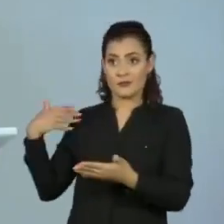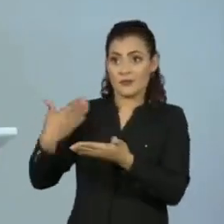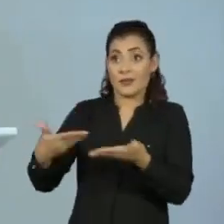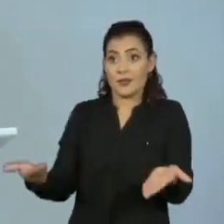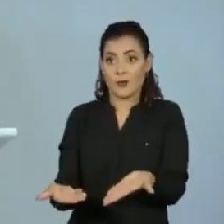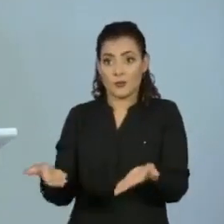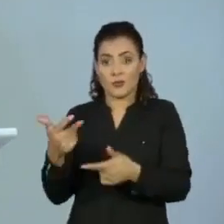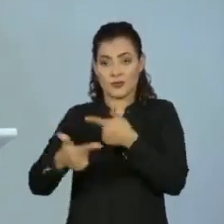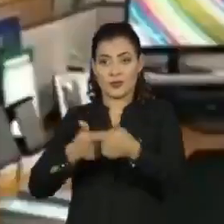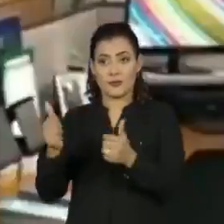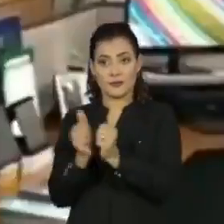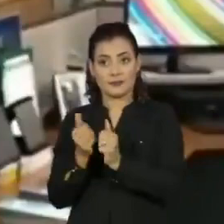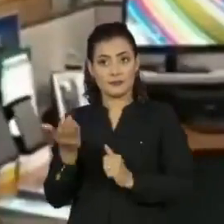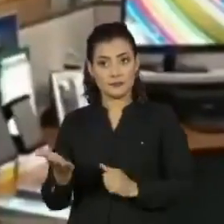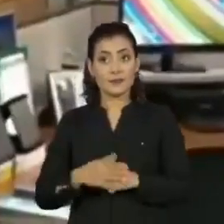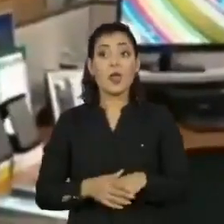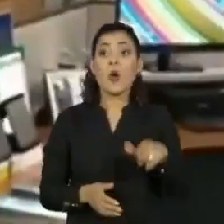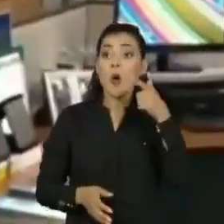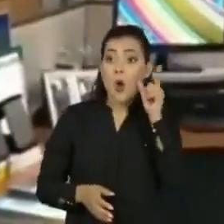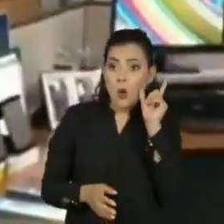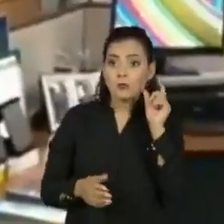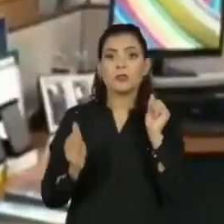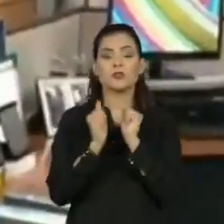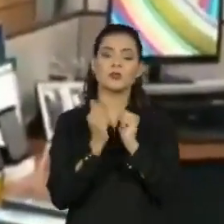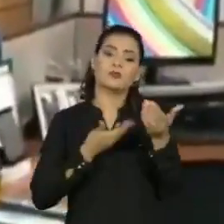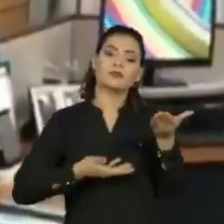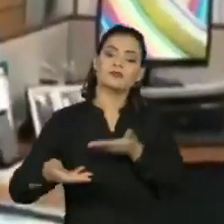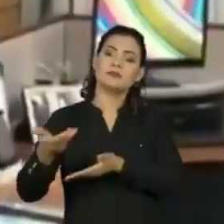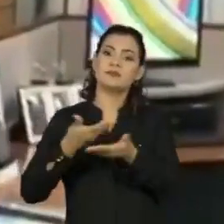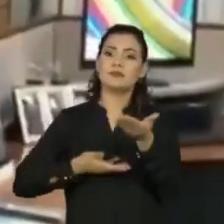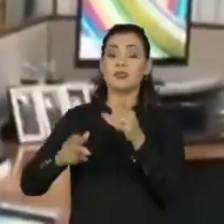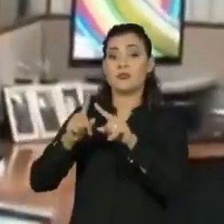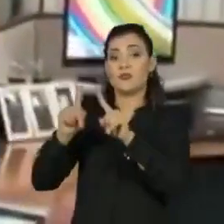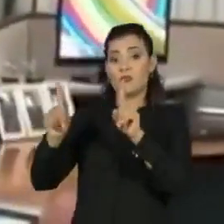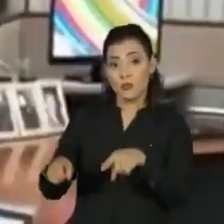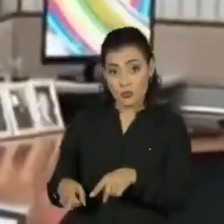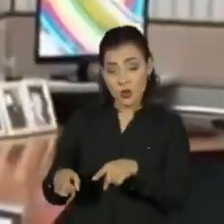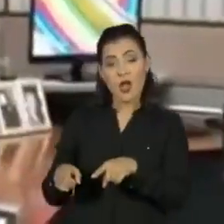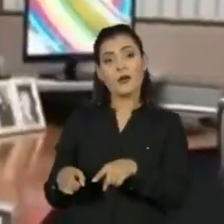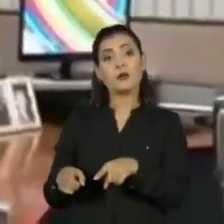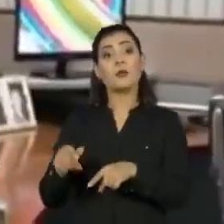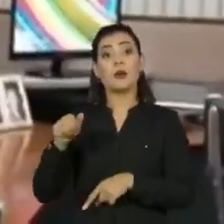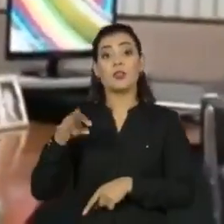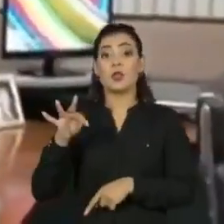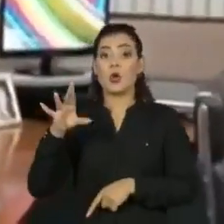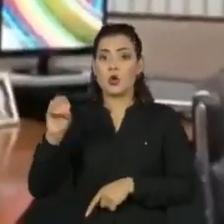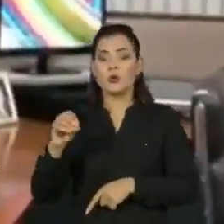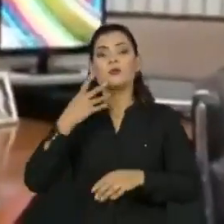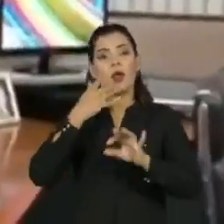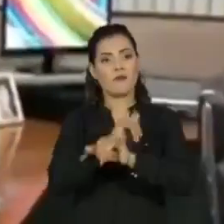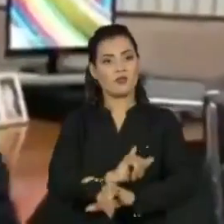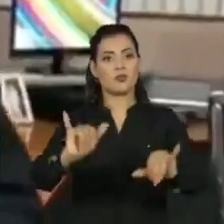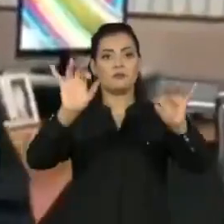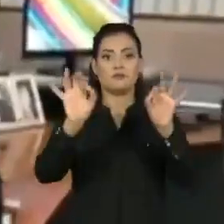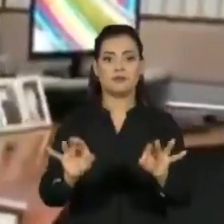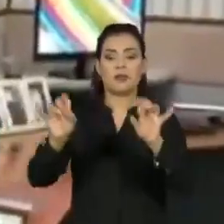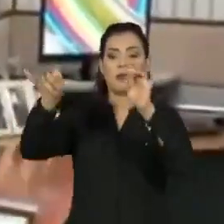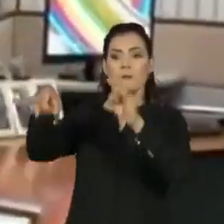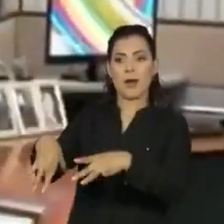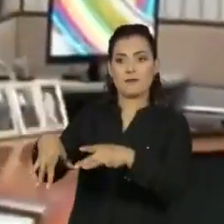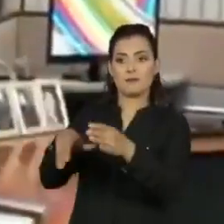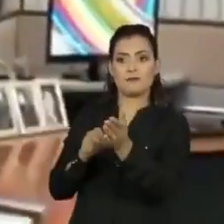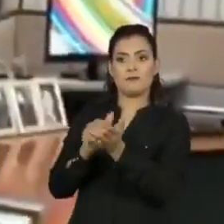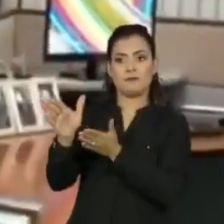de Jair bolsonaro ontem em confraternização com os funcionários da pasta Antônio confirmou que está